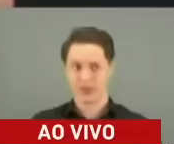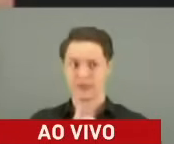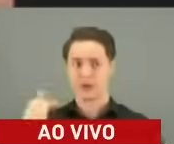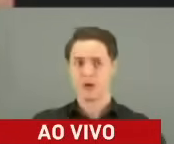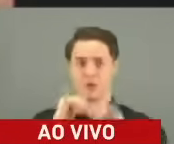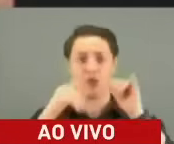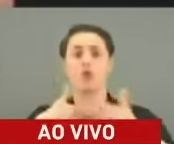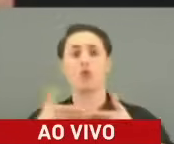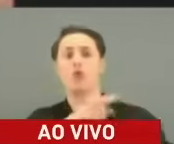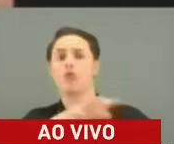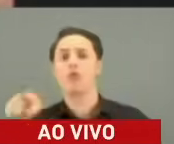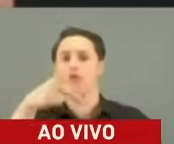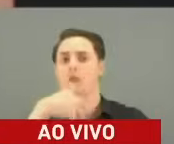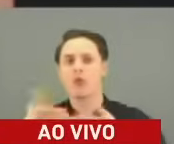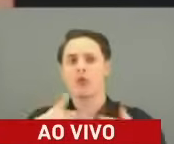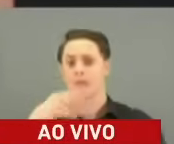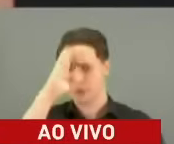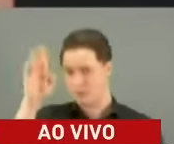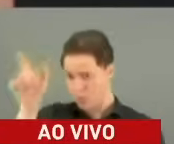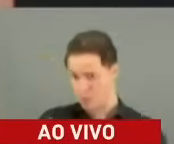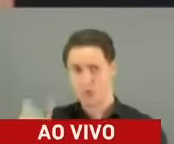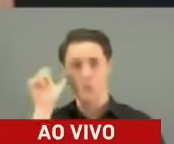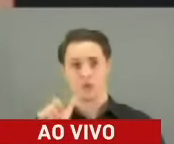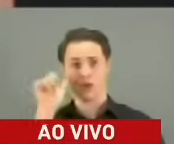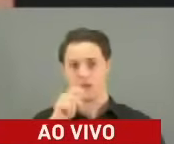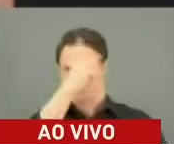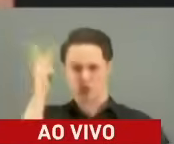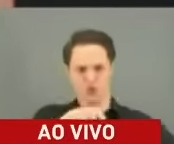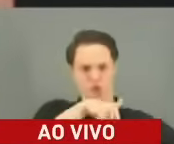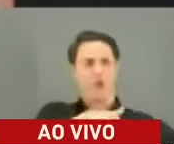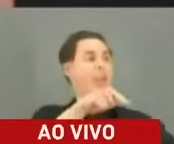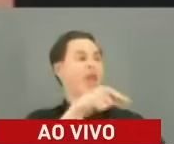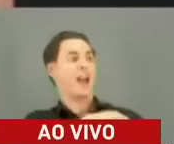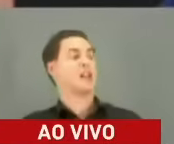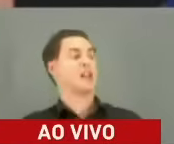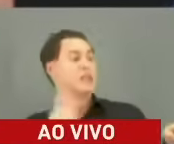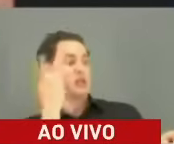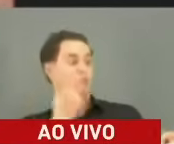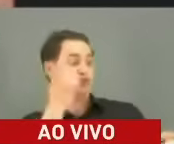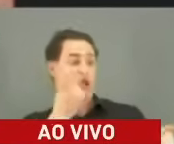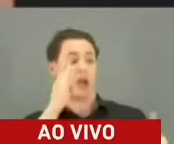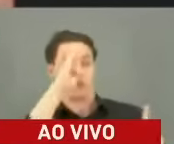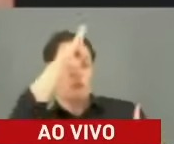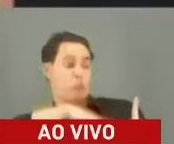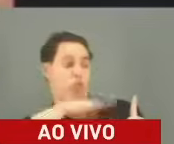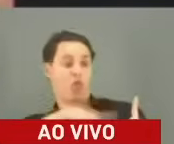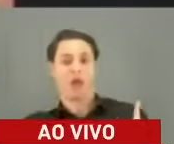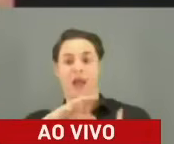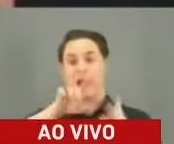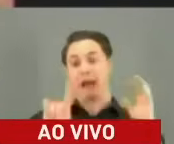para qualquer pessoa, principalmente uma mulher aqui, estaria no Jornal Nacional. Deputado bolsonarista diz e